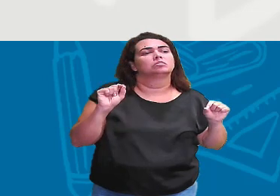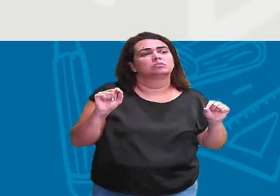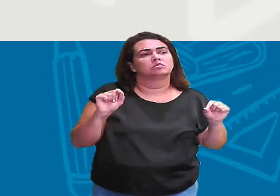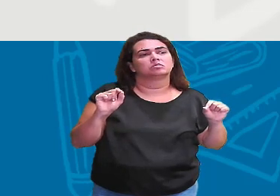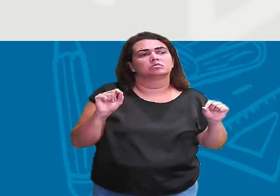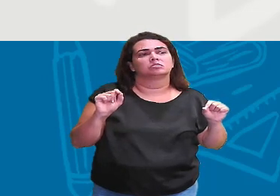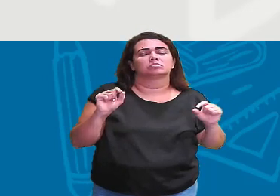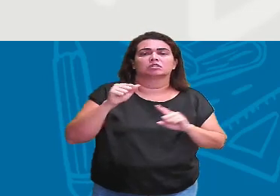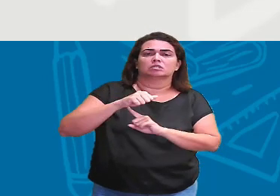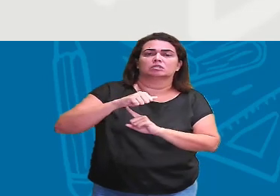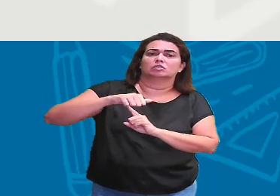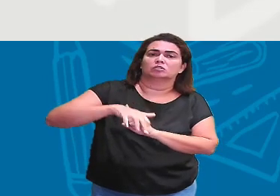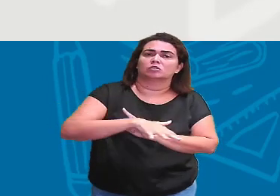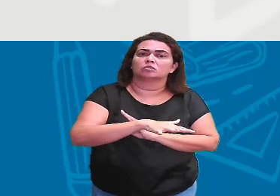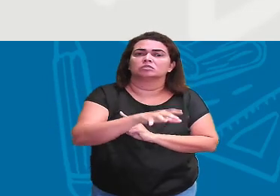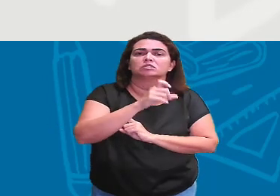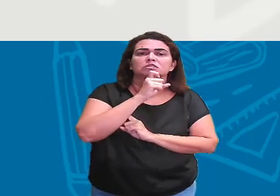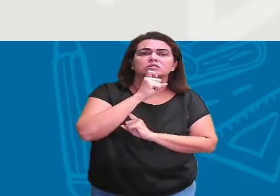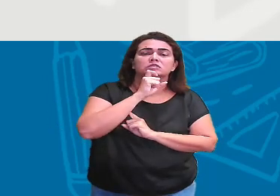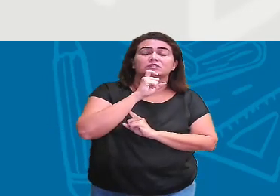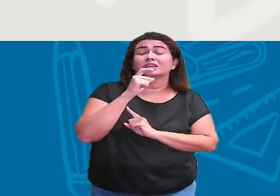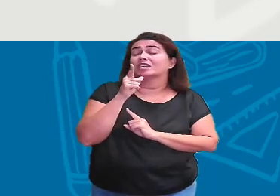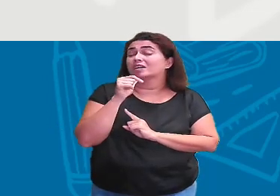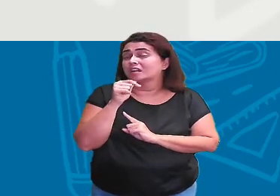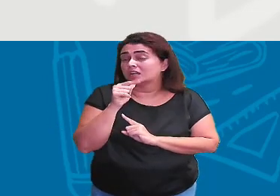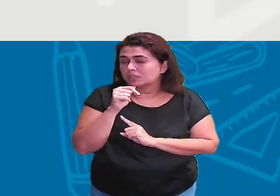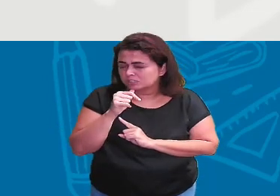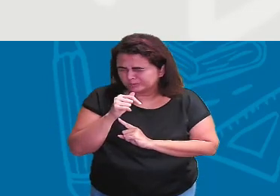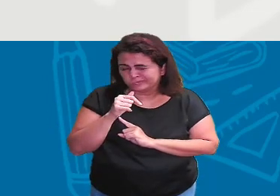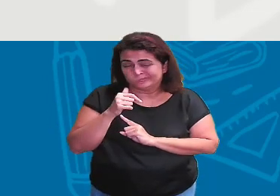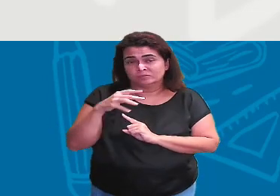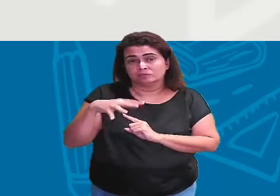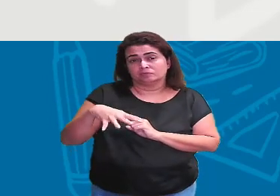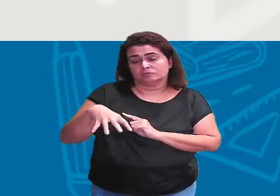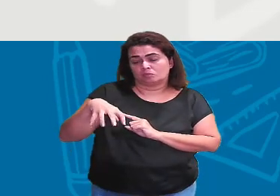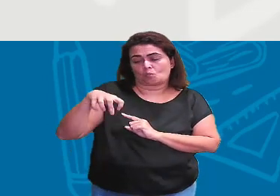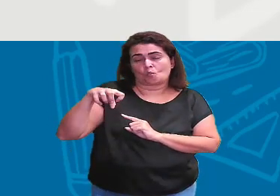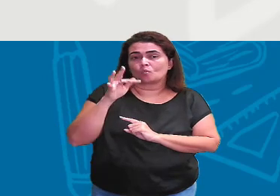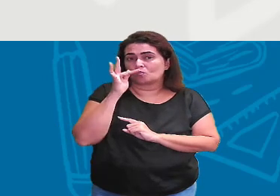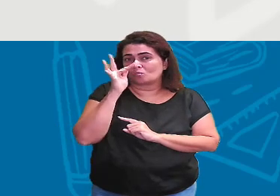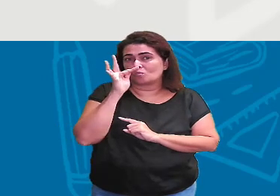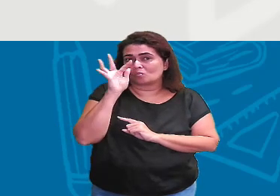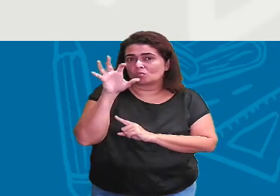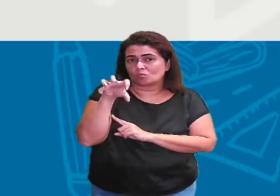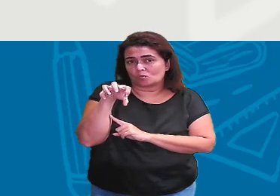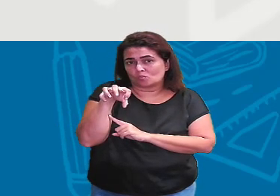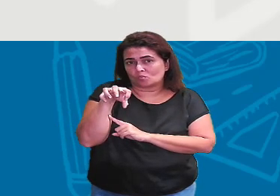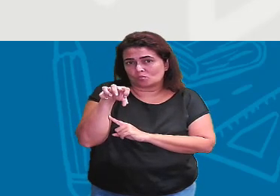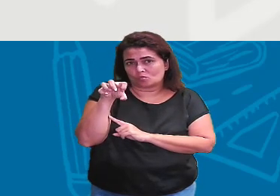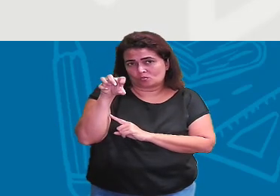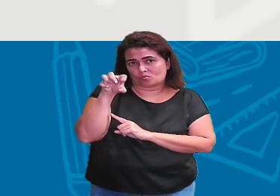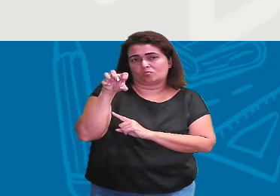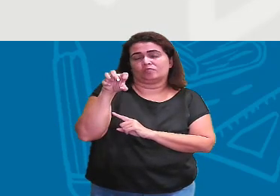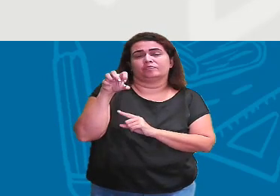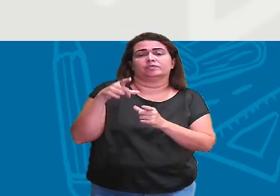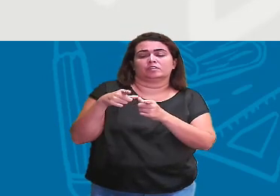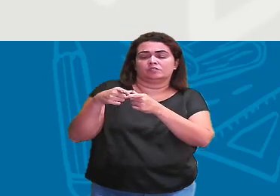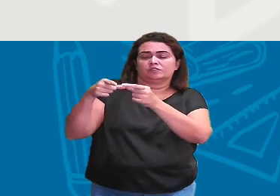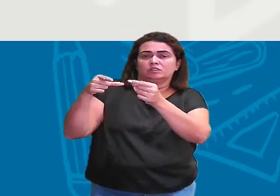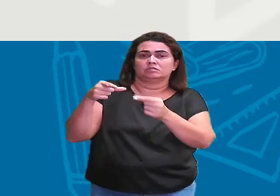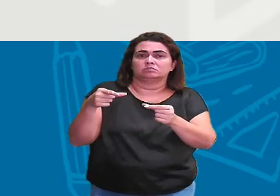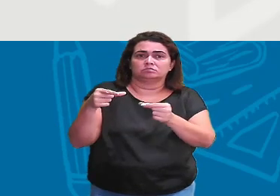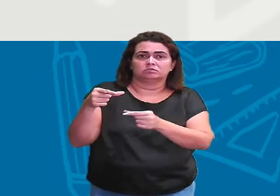inverno, pela ausência de água, escassez de água, essas plantas elas tendem a perder as folhas para